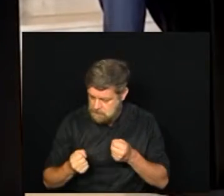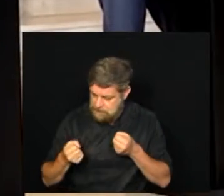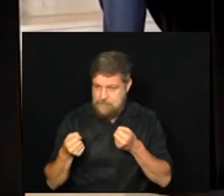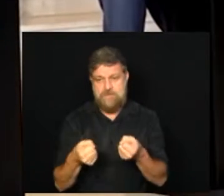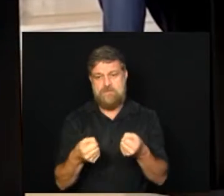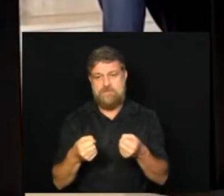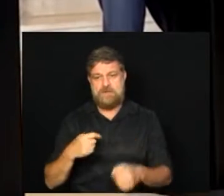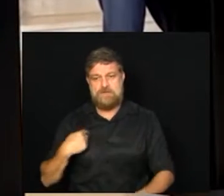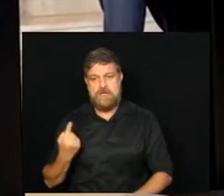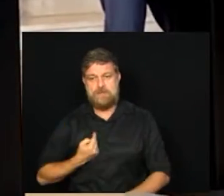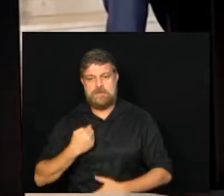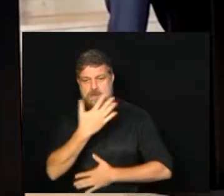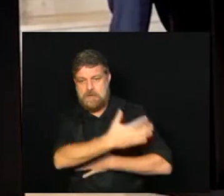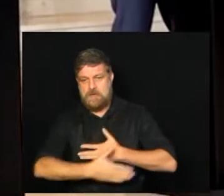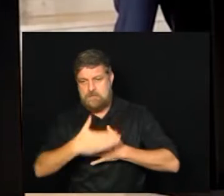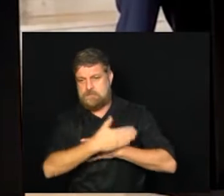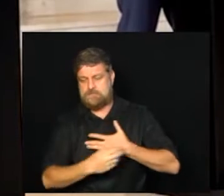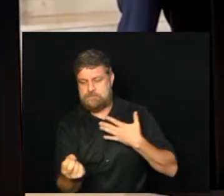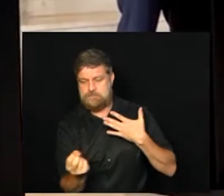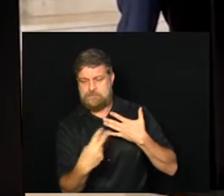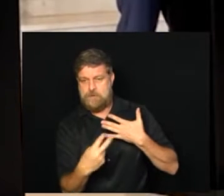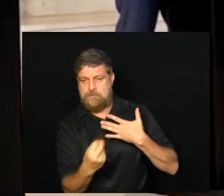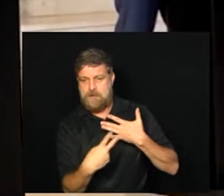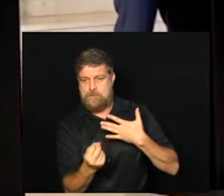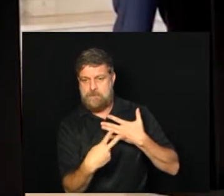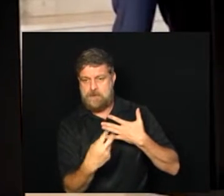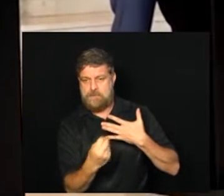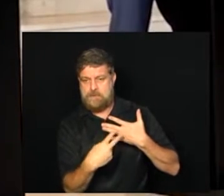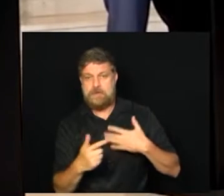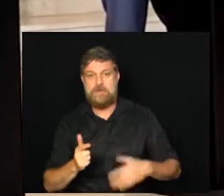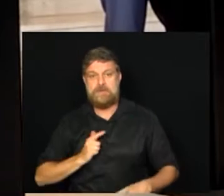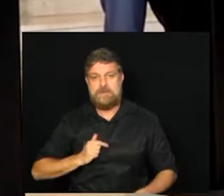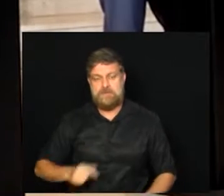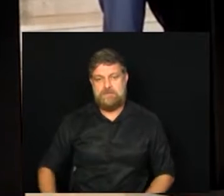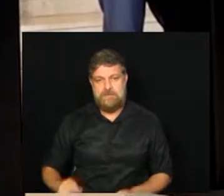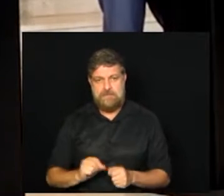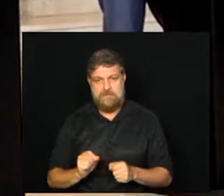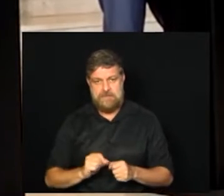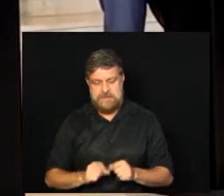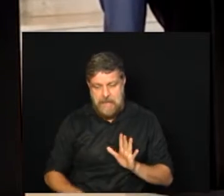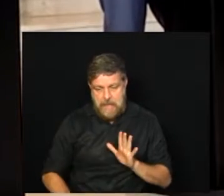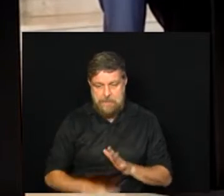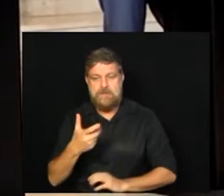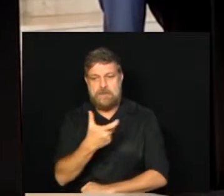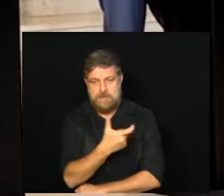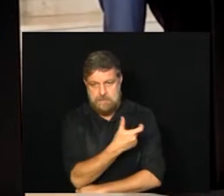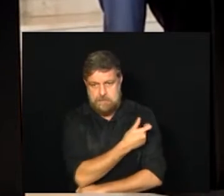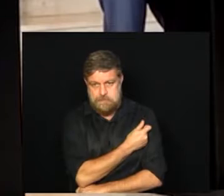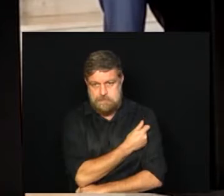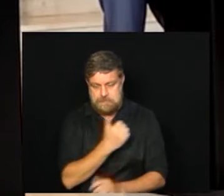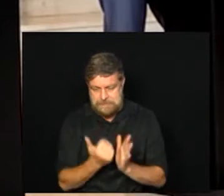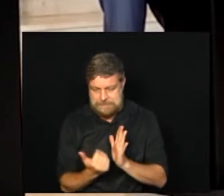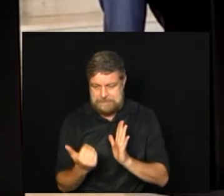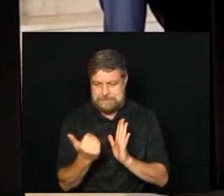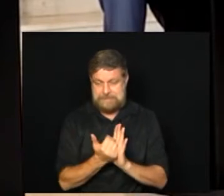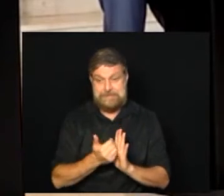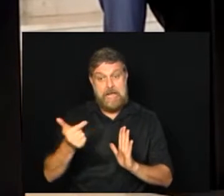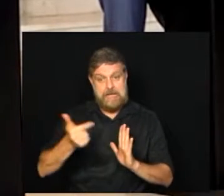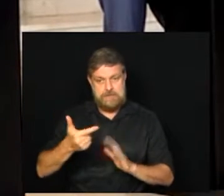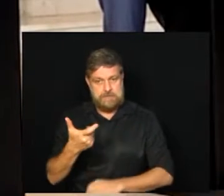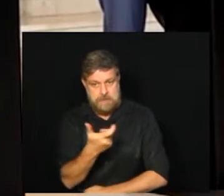aumentam a nossa memória, que nós chamamos imunológica. Elas produzem anticorpos na primeira dose, aumentam ainda mais